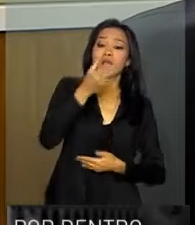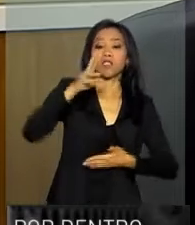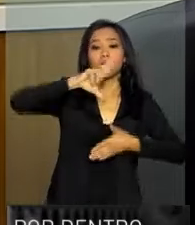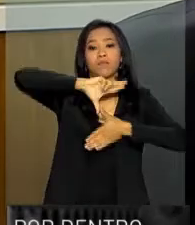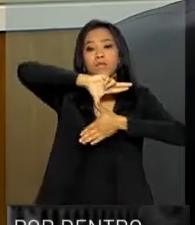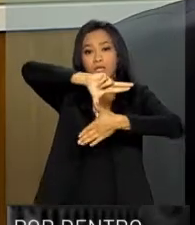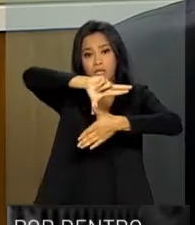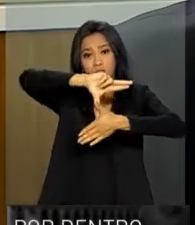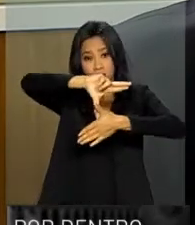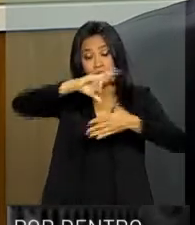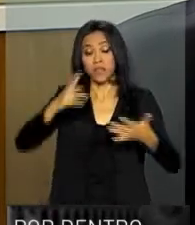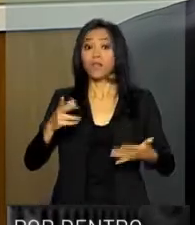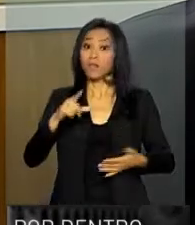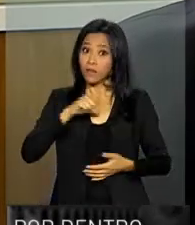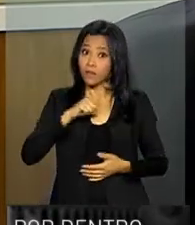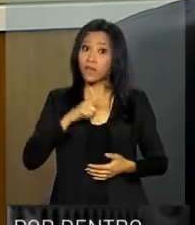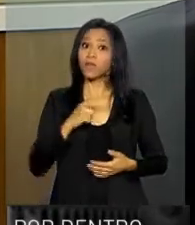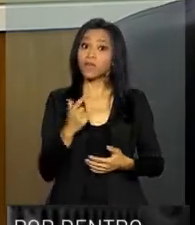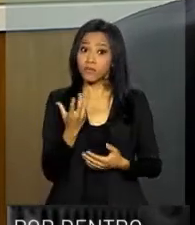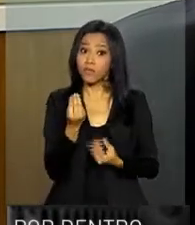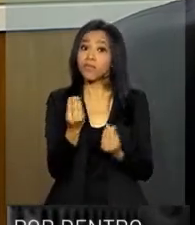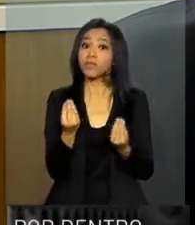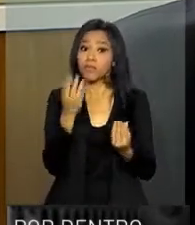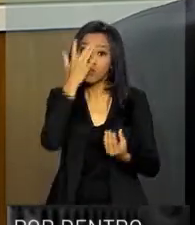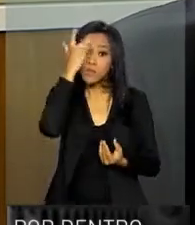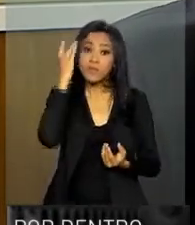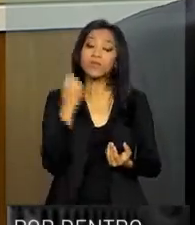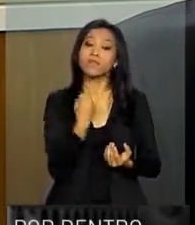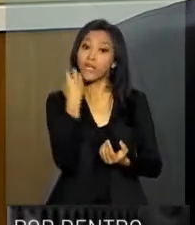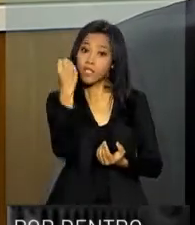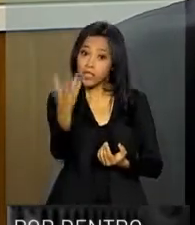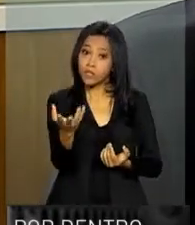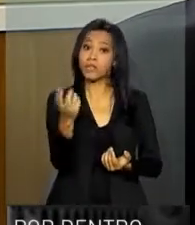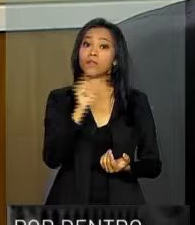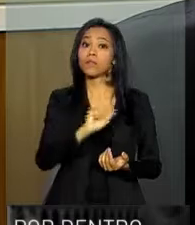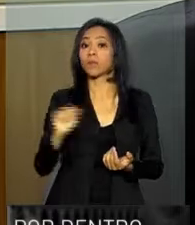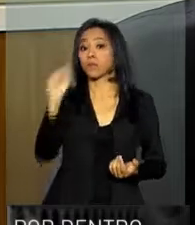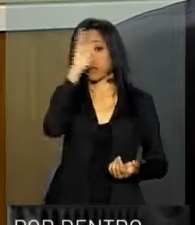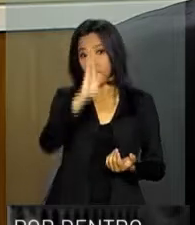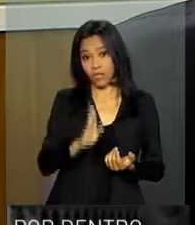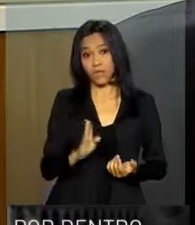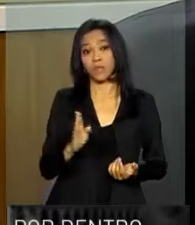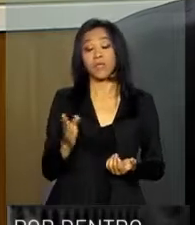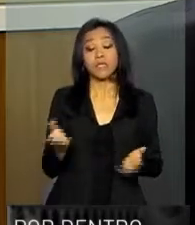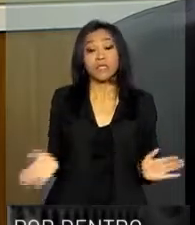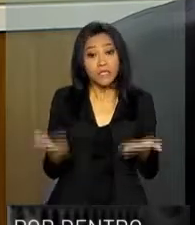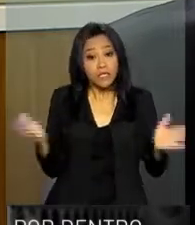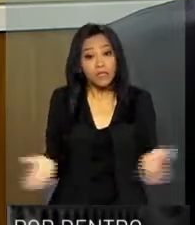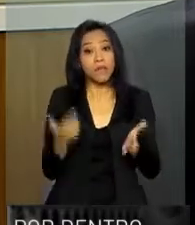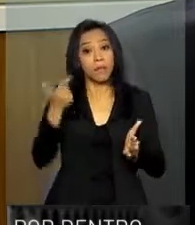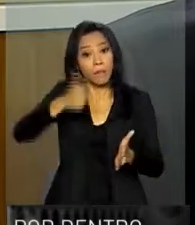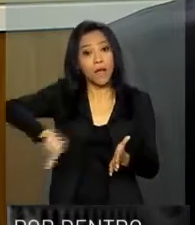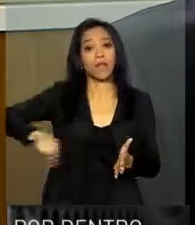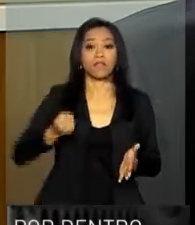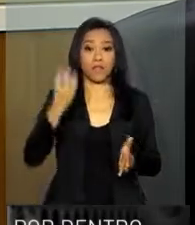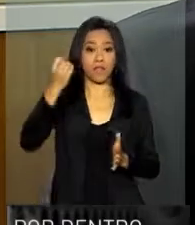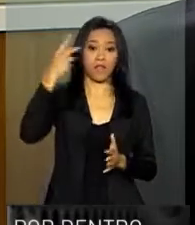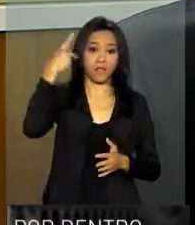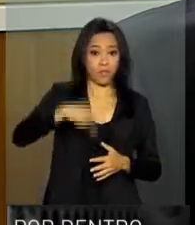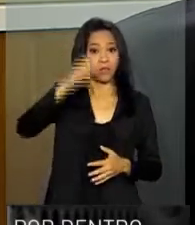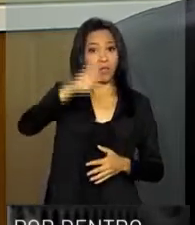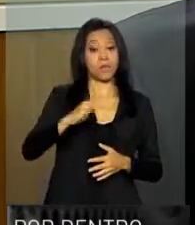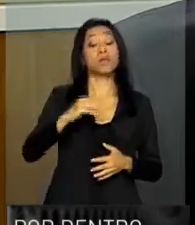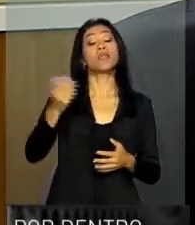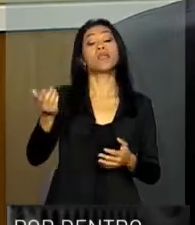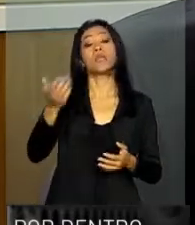temos muito mais brasileiros viajando pelo brasil e pelo nosso desafio primeiro é fazer com que viajem mais pelo brasil eo segundo que vem uma estrangeira